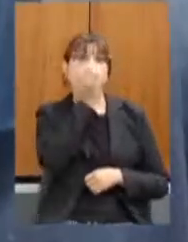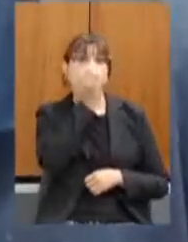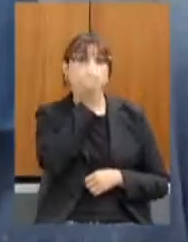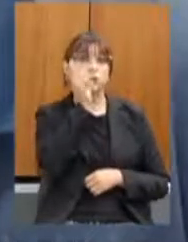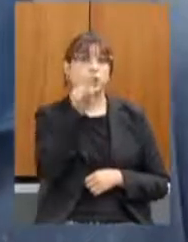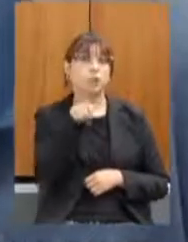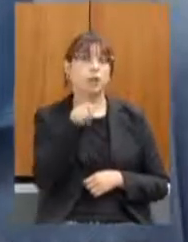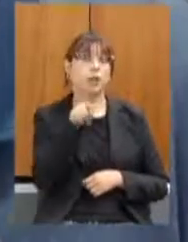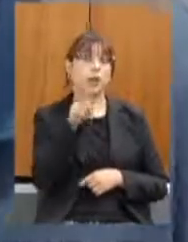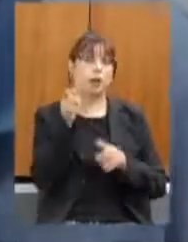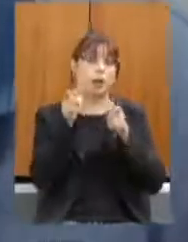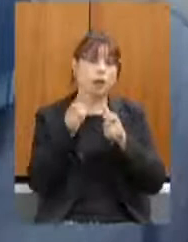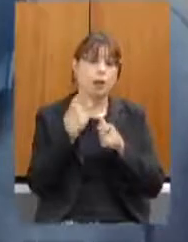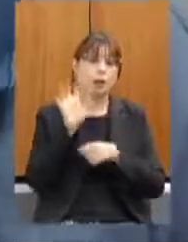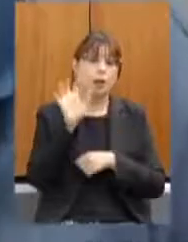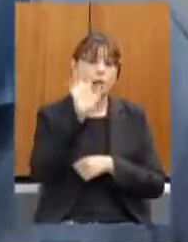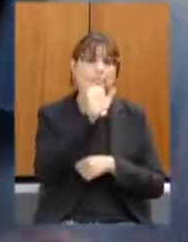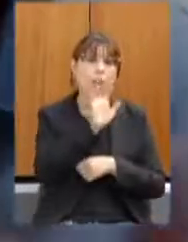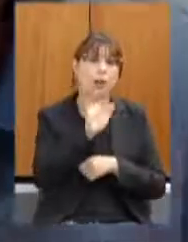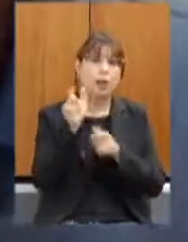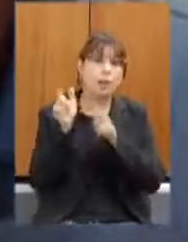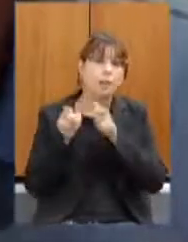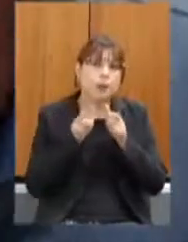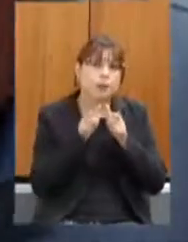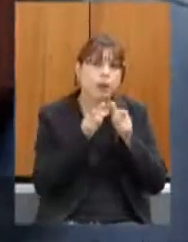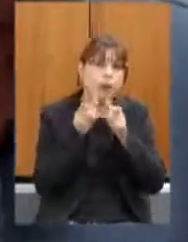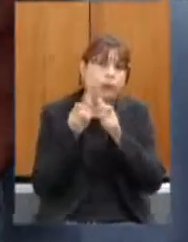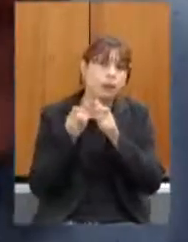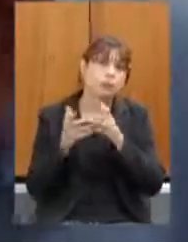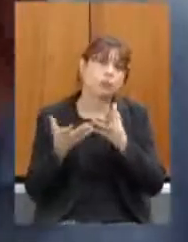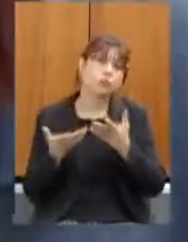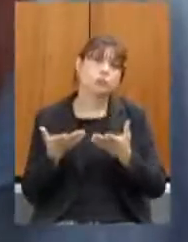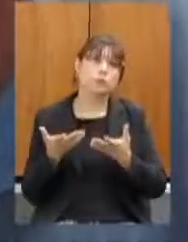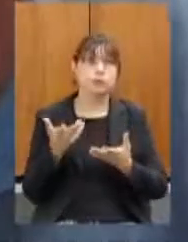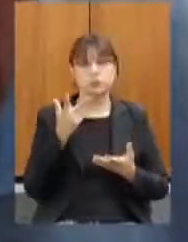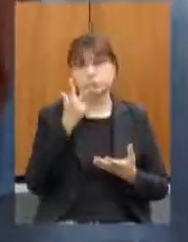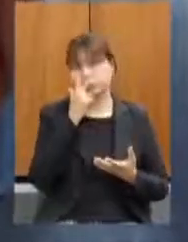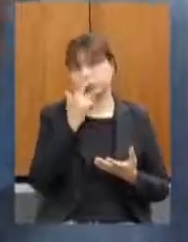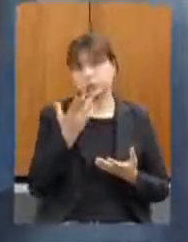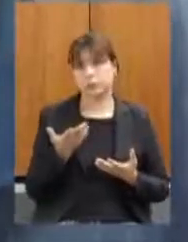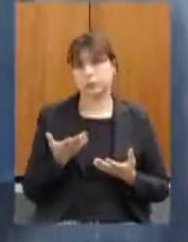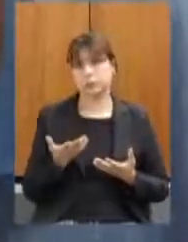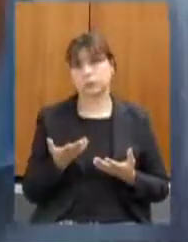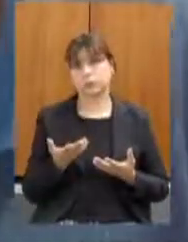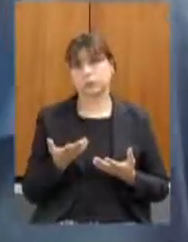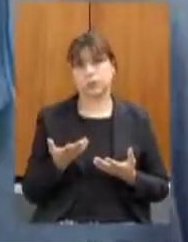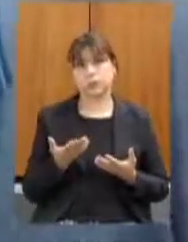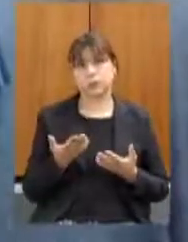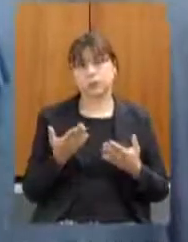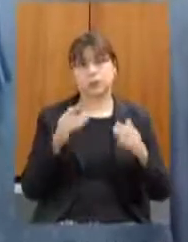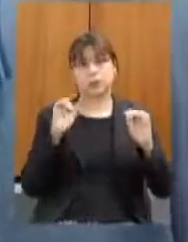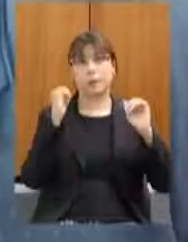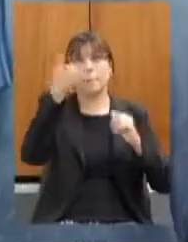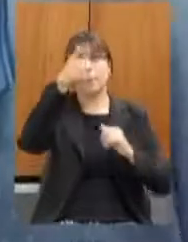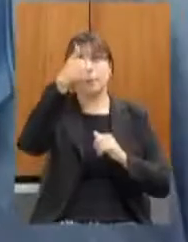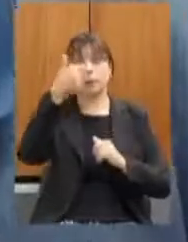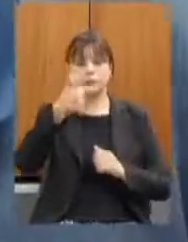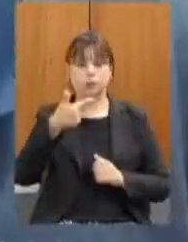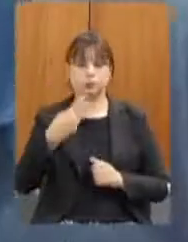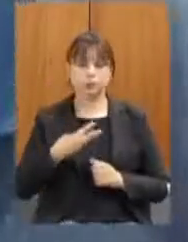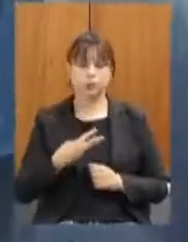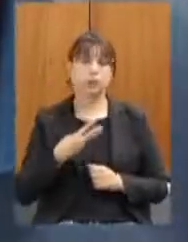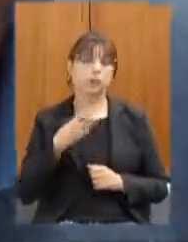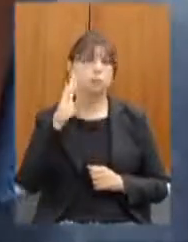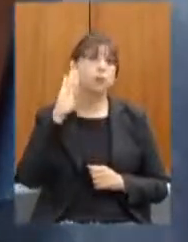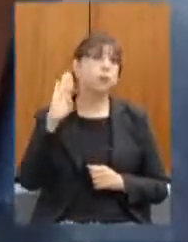microrregiões TV a idade contrariando A Hierarquia e pathos